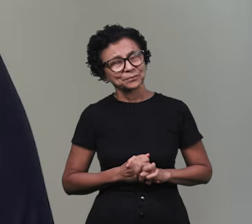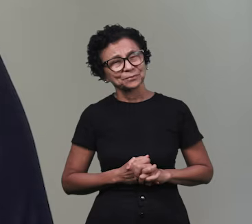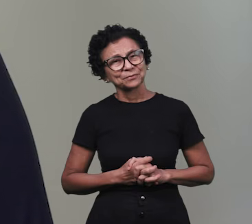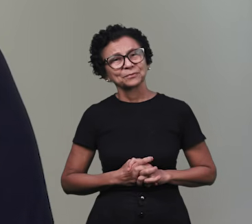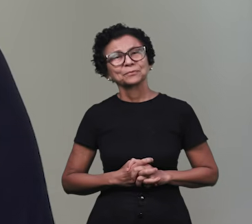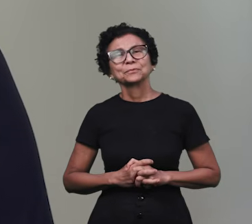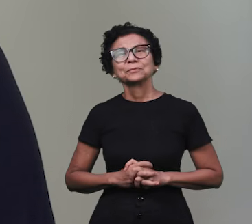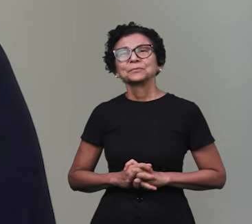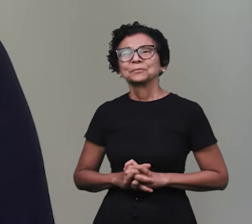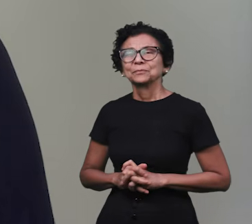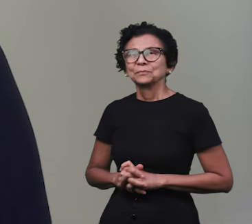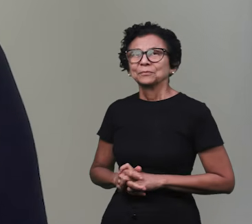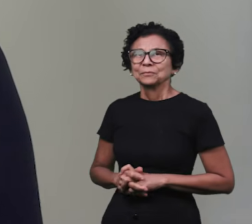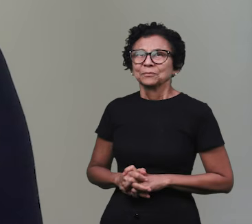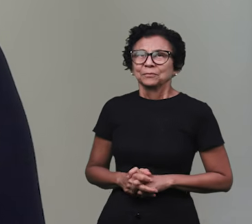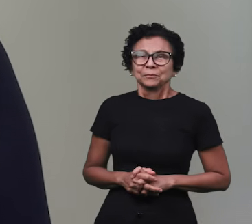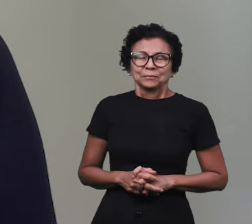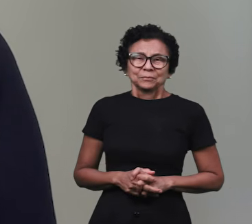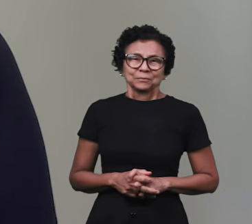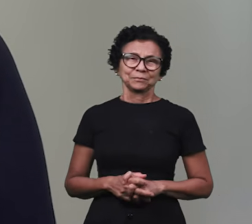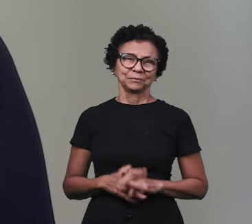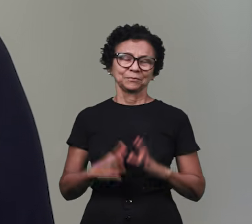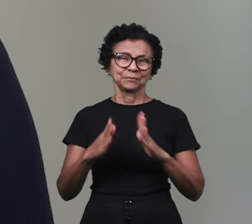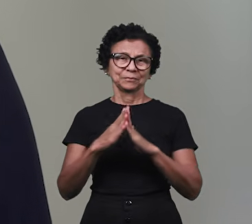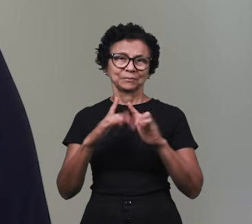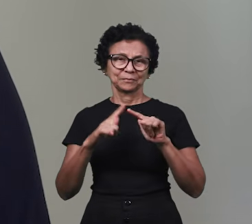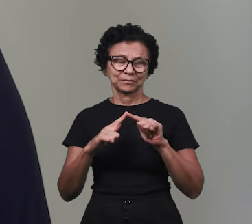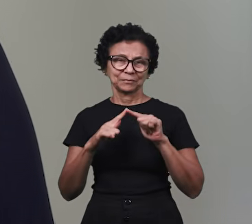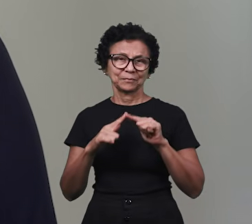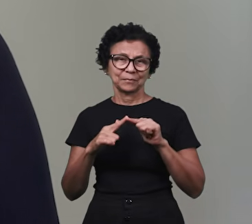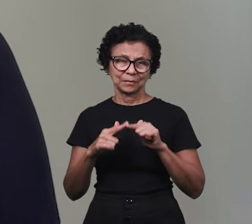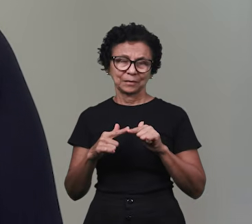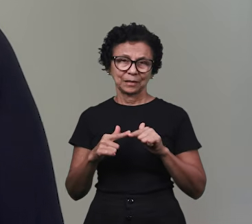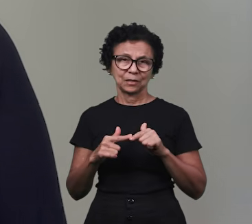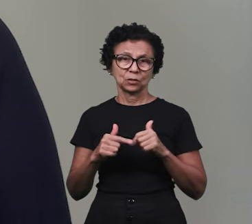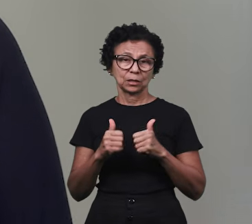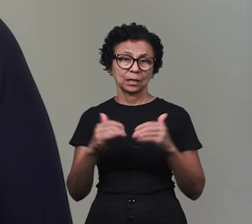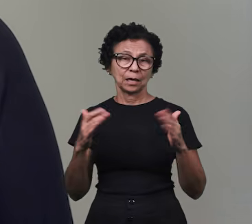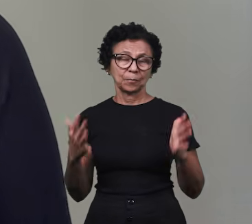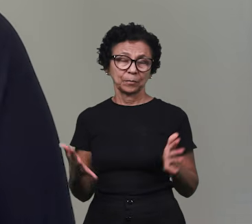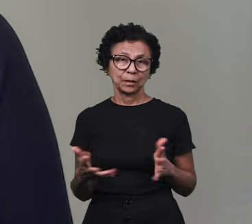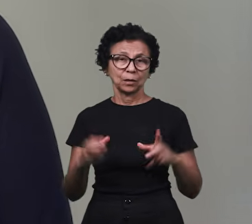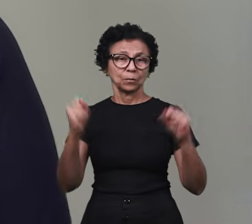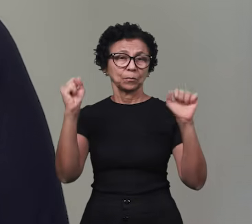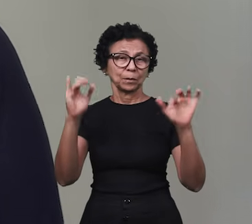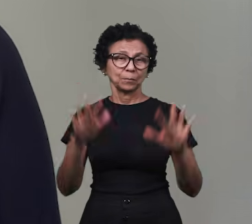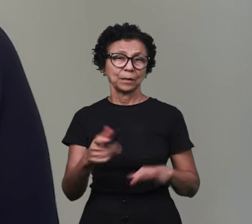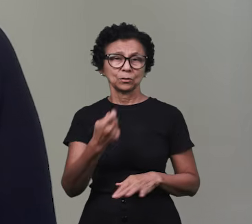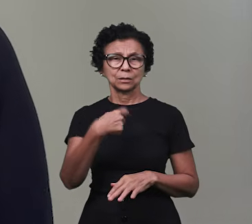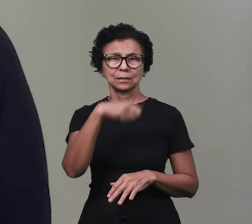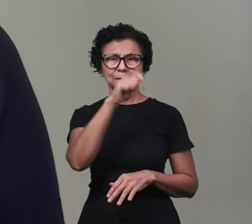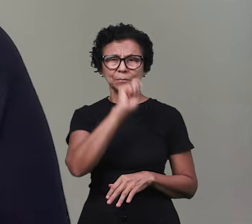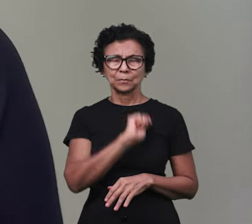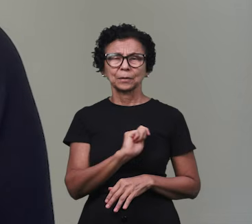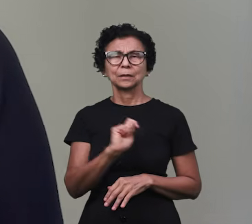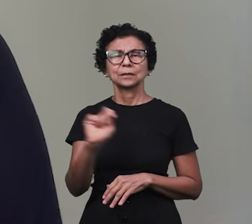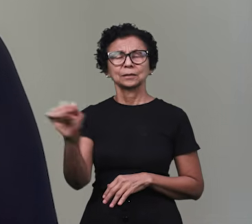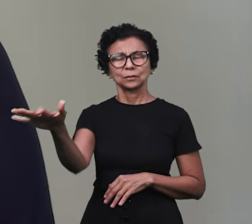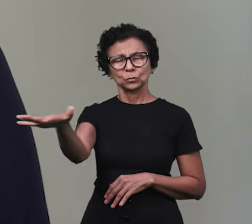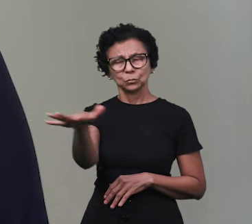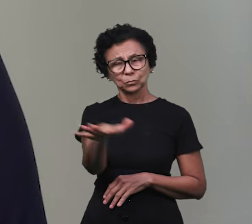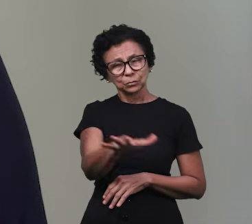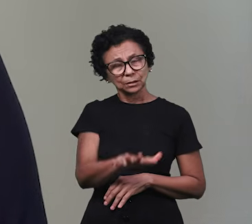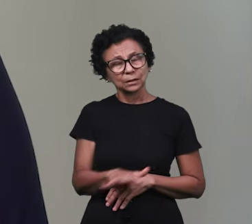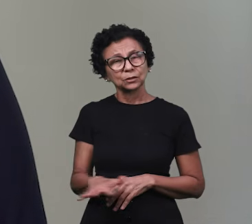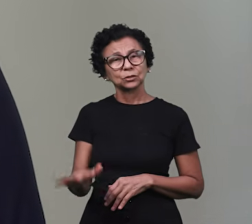Deus. Glória a Deus! A consagração deste novo espaço evidencia o crescimento da obra não só na região da Catalunha, como em toda a Espanha, onde o